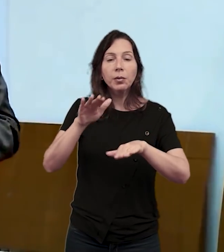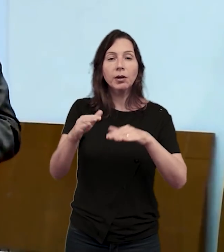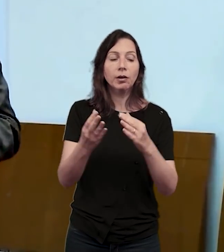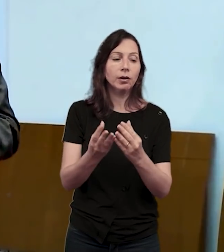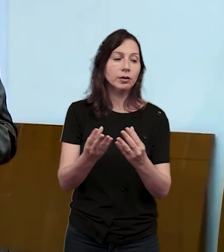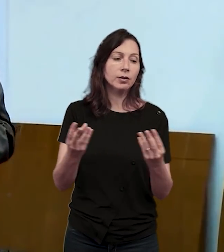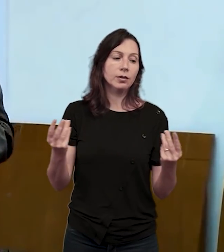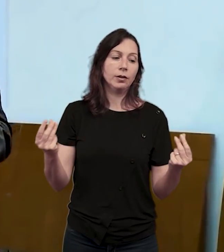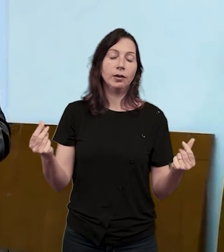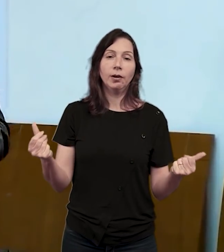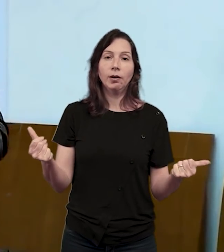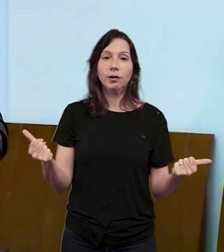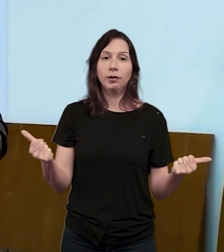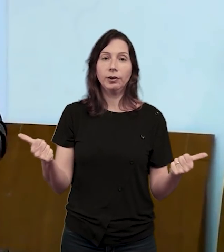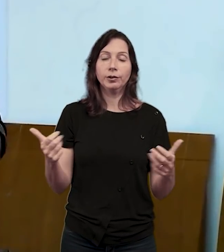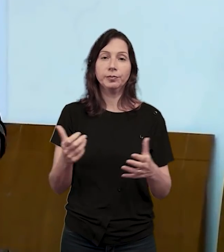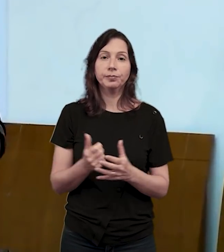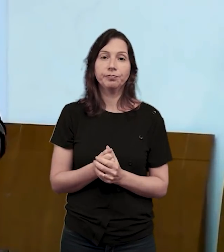Lembra dela?